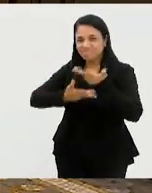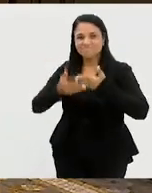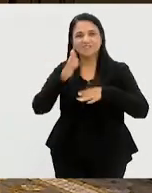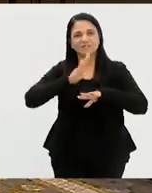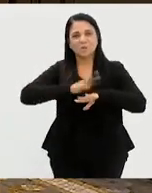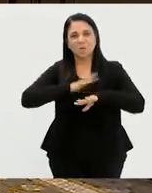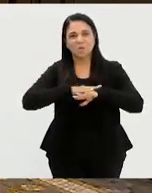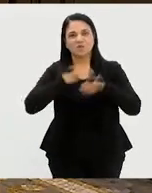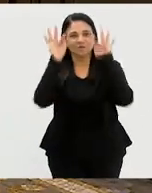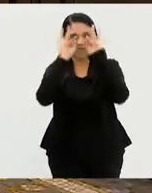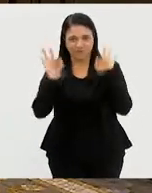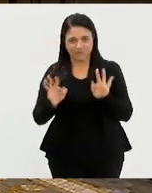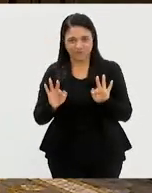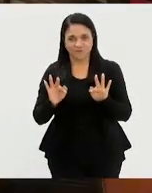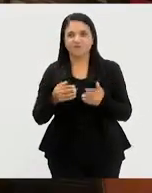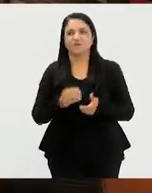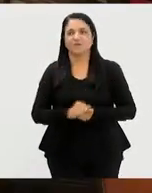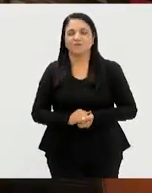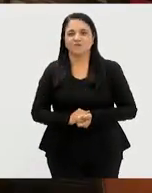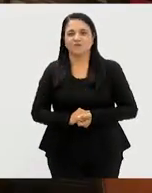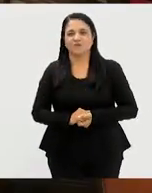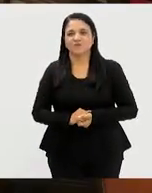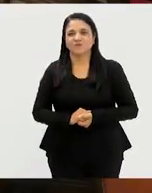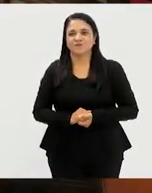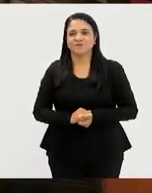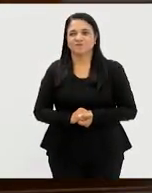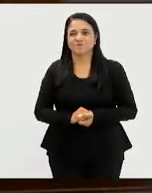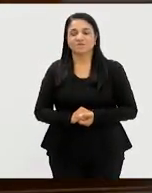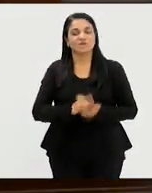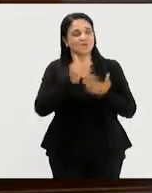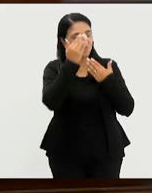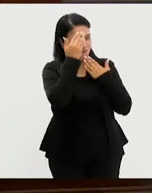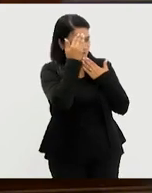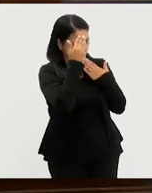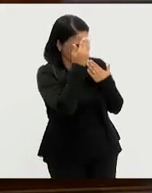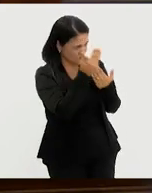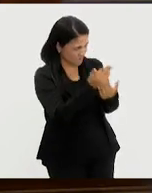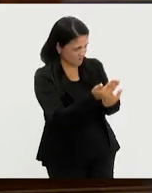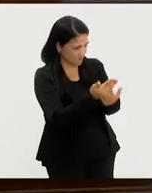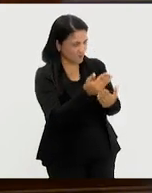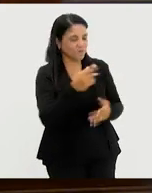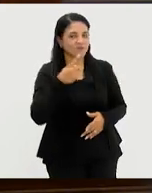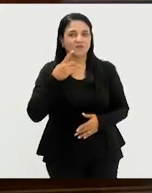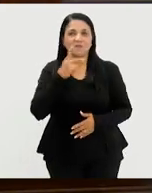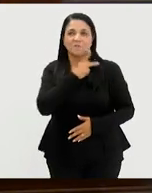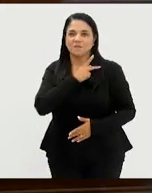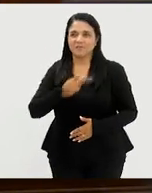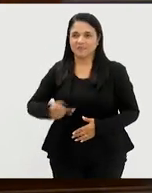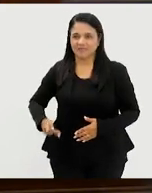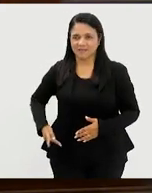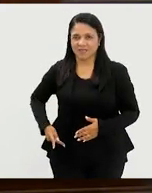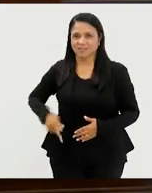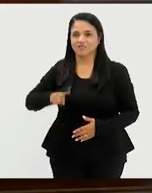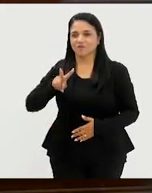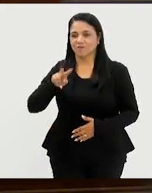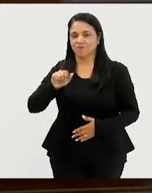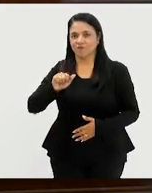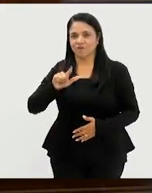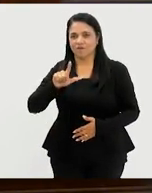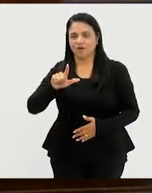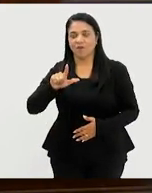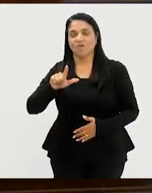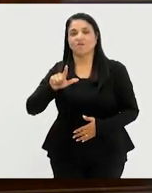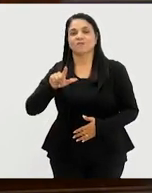felicidade Valeu muito obrigada nosso Presidente Valdo seasa